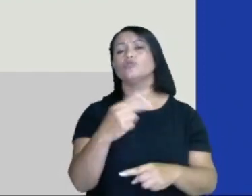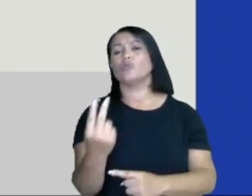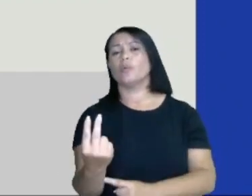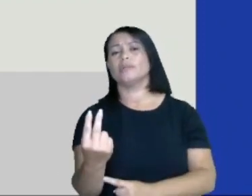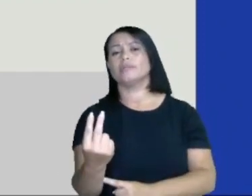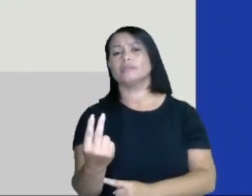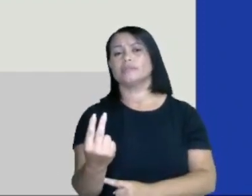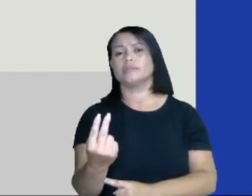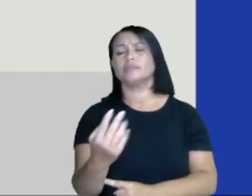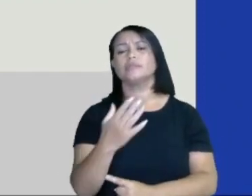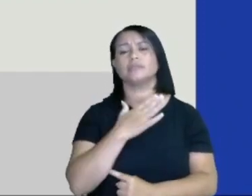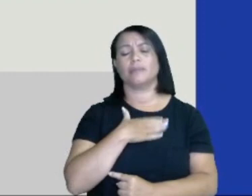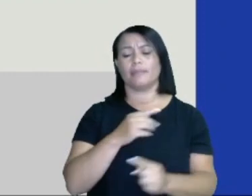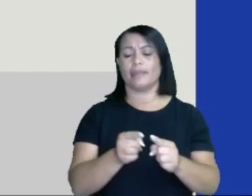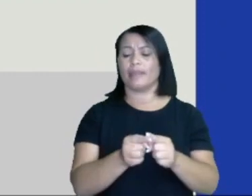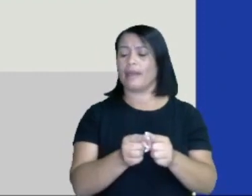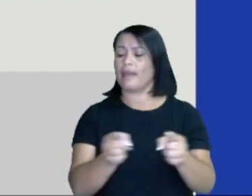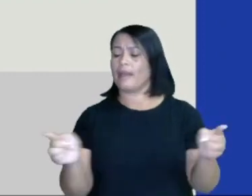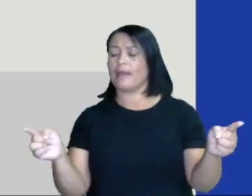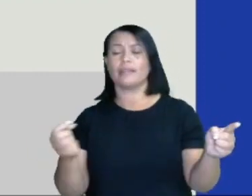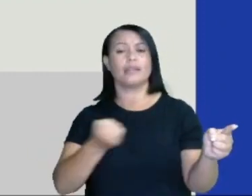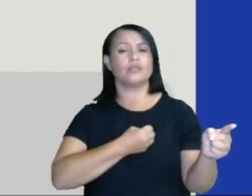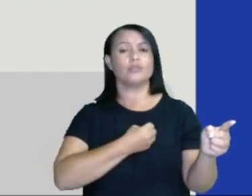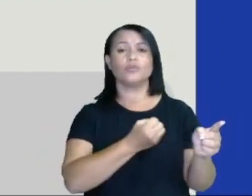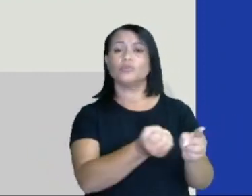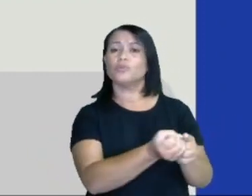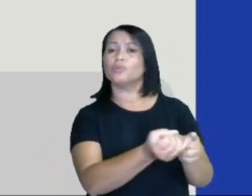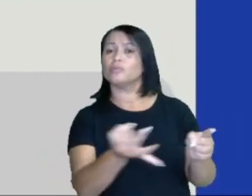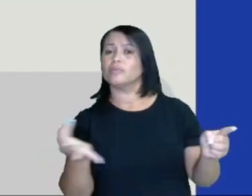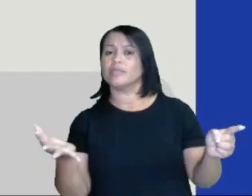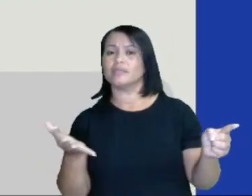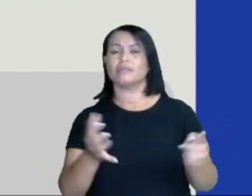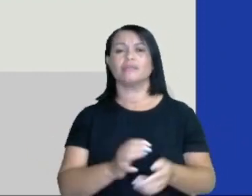2 da minha reta numérica.